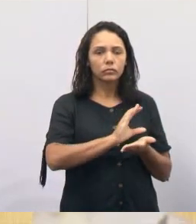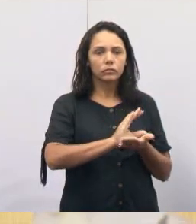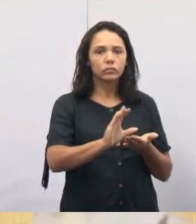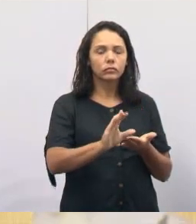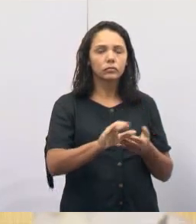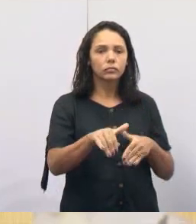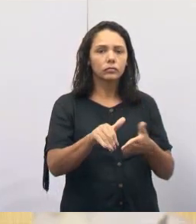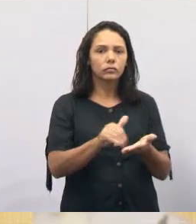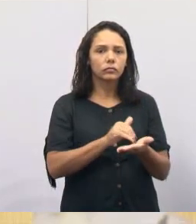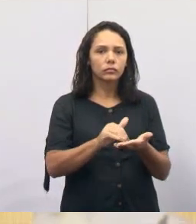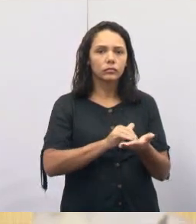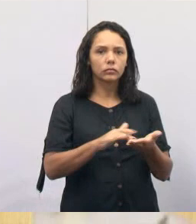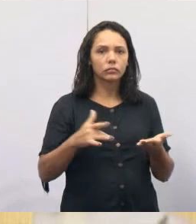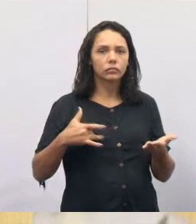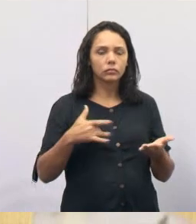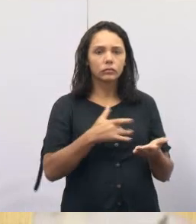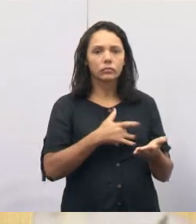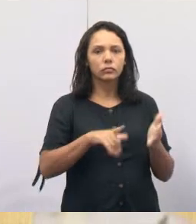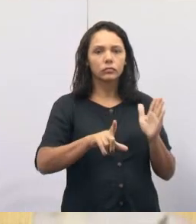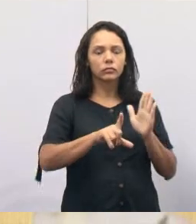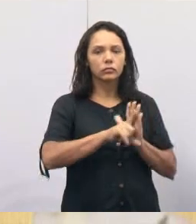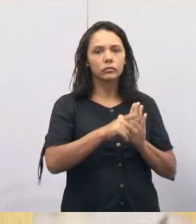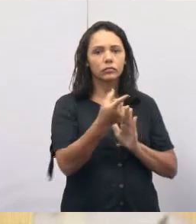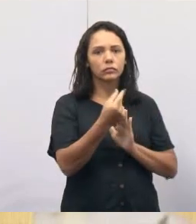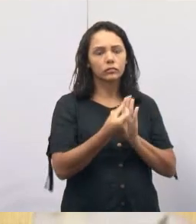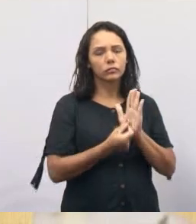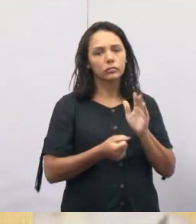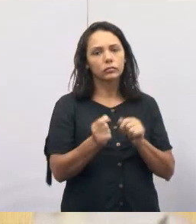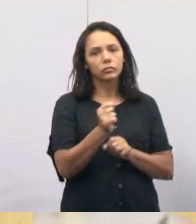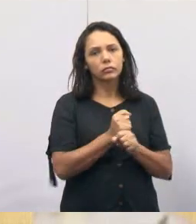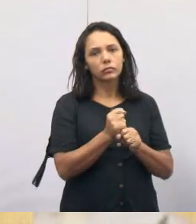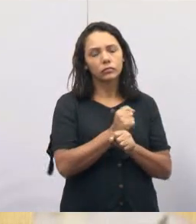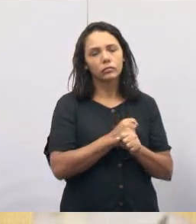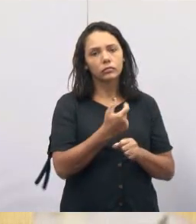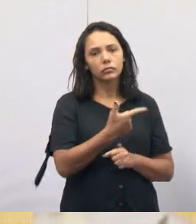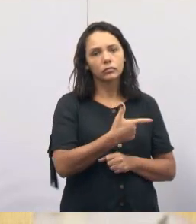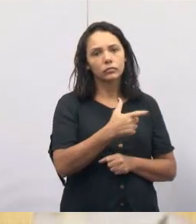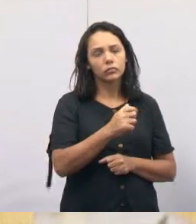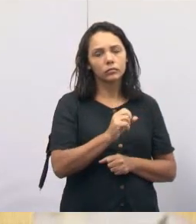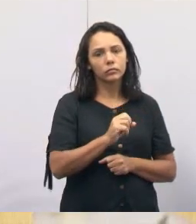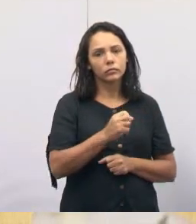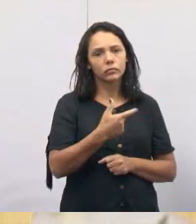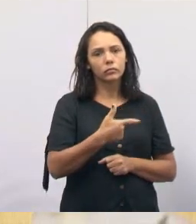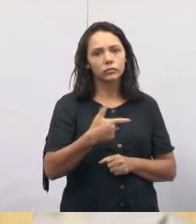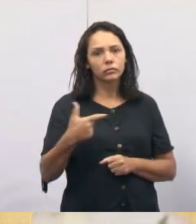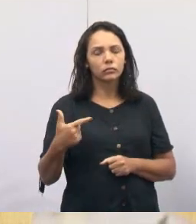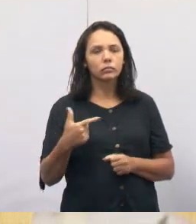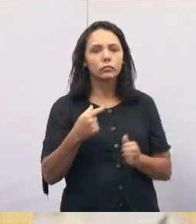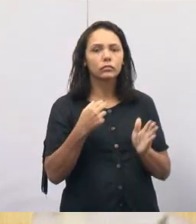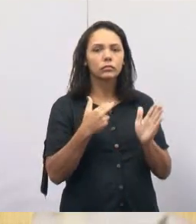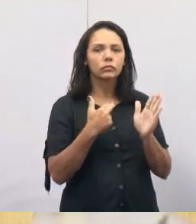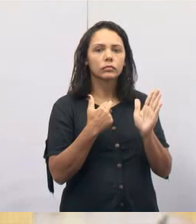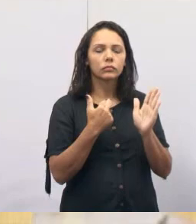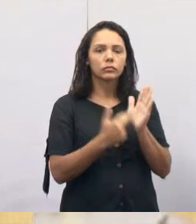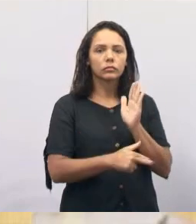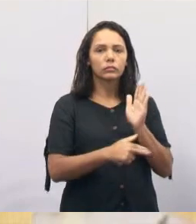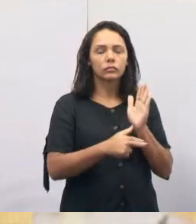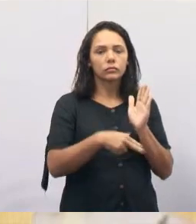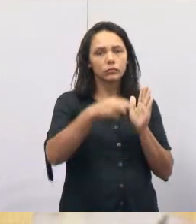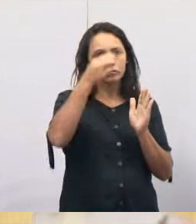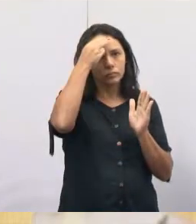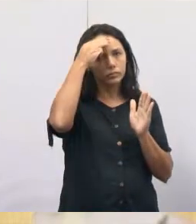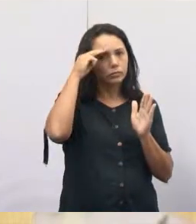de Saúde por meio da Lei Orçamentária Anual Vigente de 2022, autoria vereadora Maria Amélia. Senhor